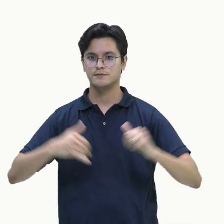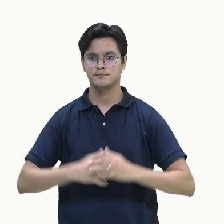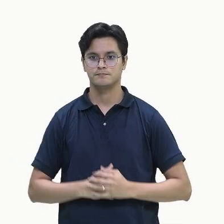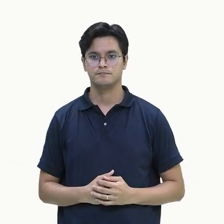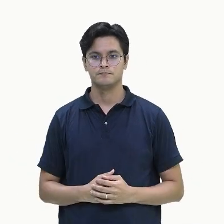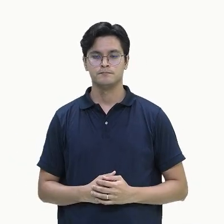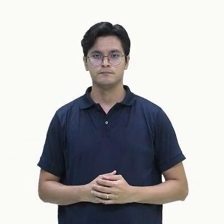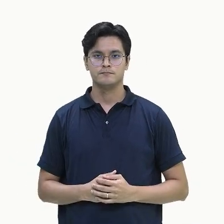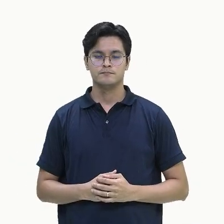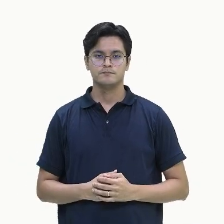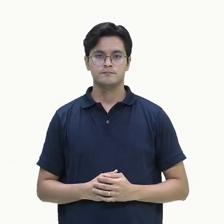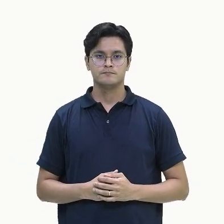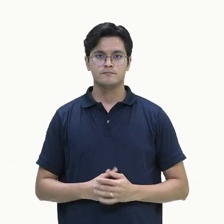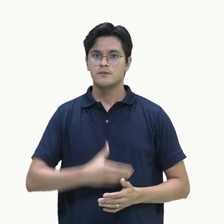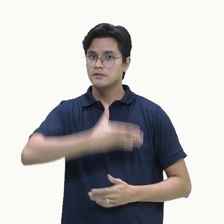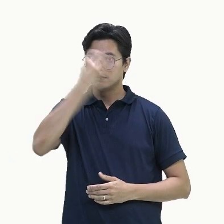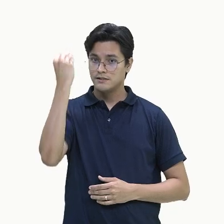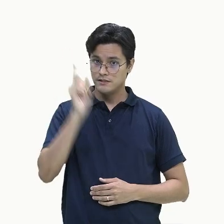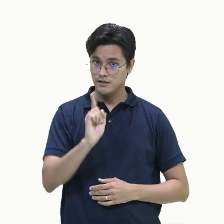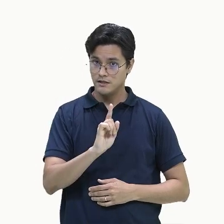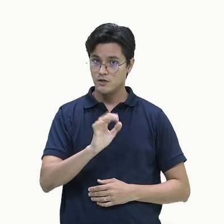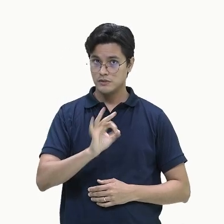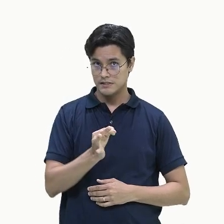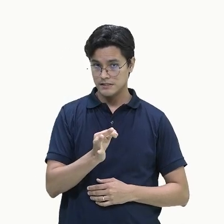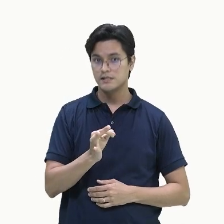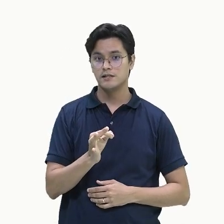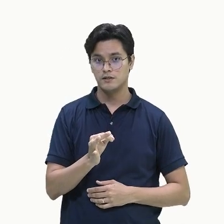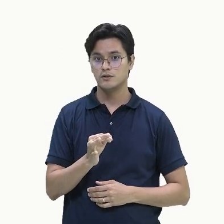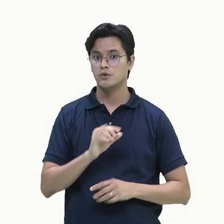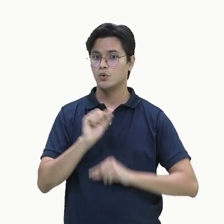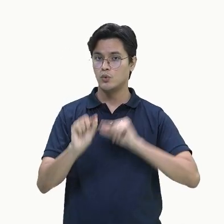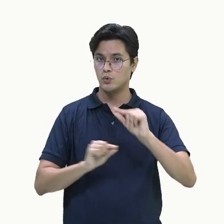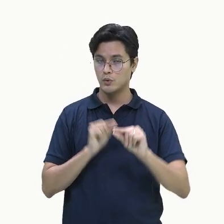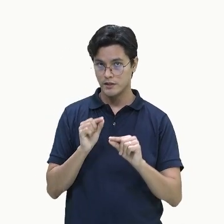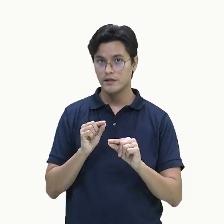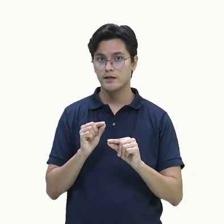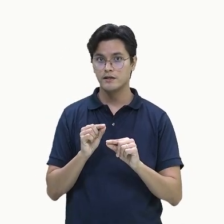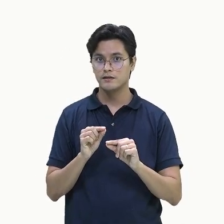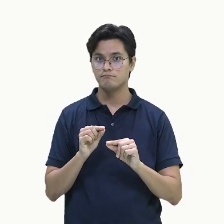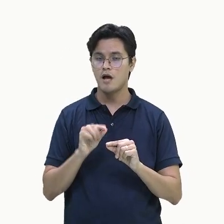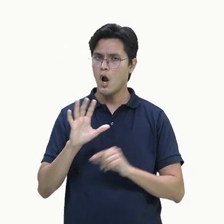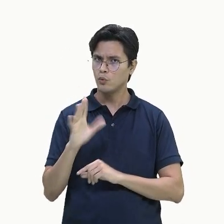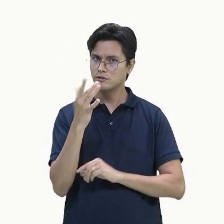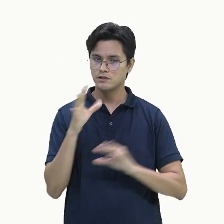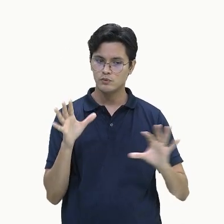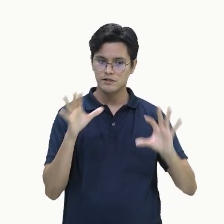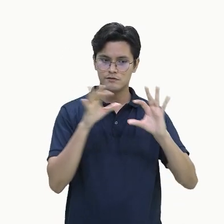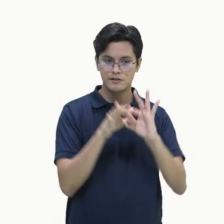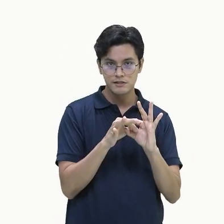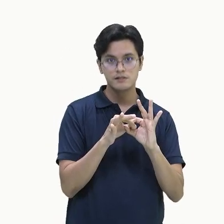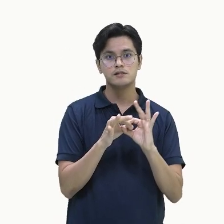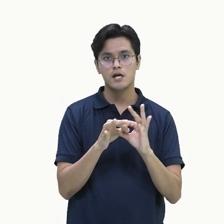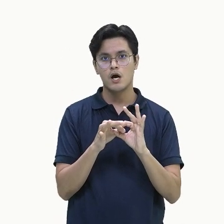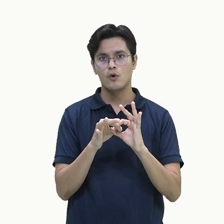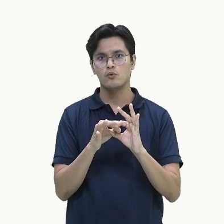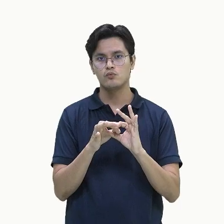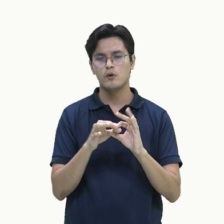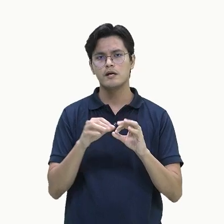tá? Não esqueça, ele se ligou, ele liberou uma água. E ele continua sendo